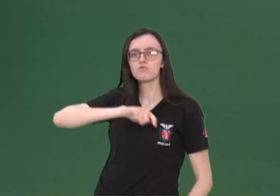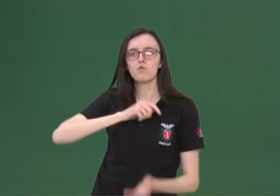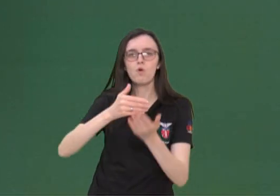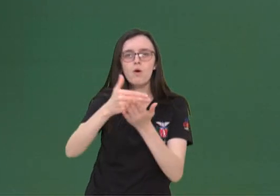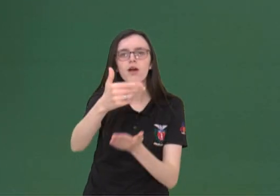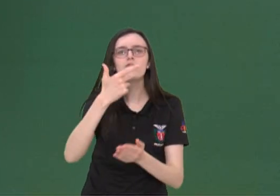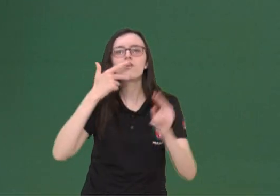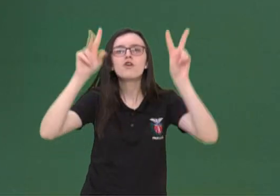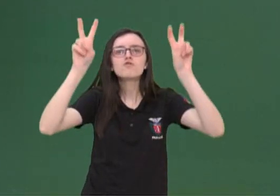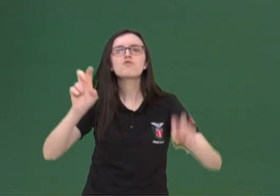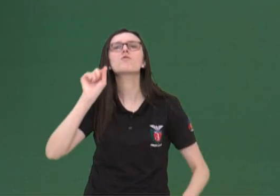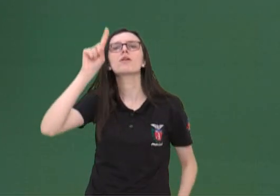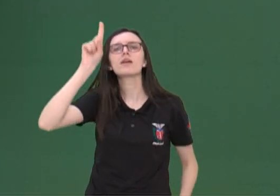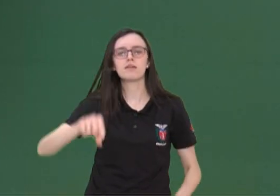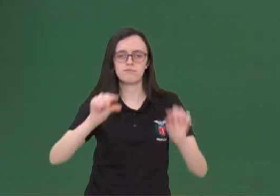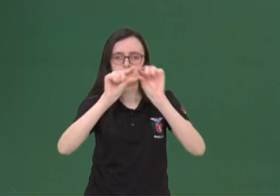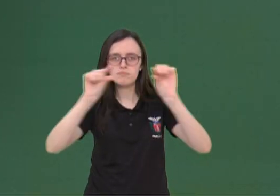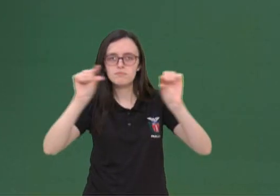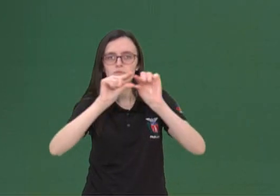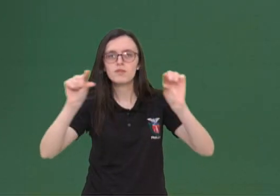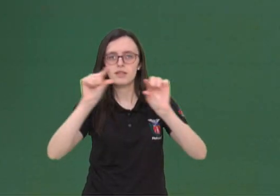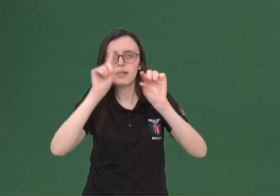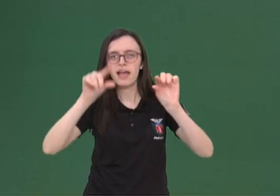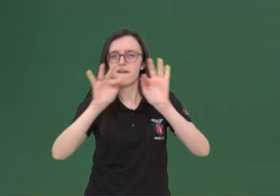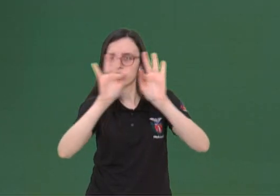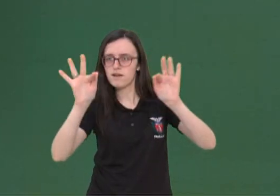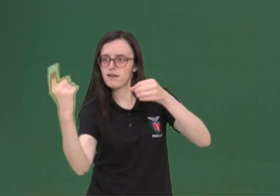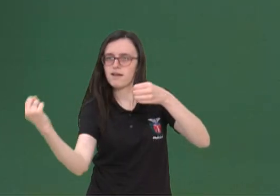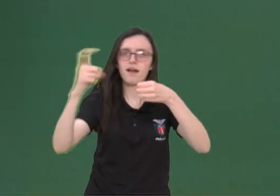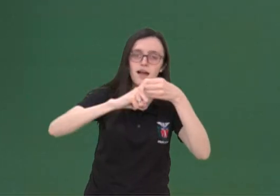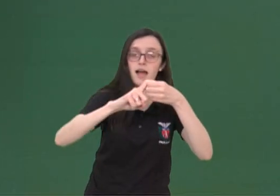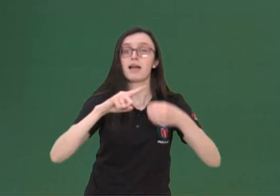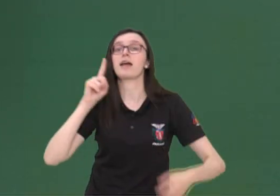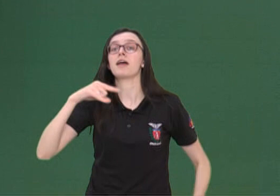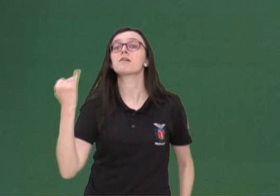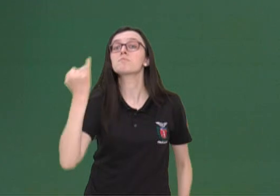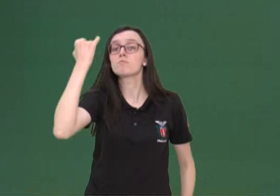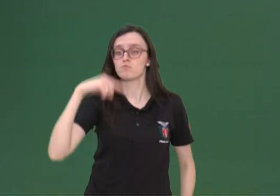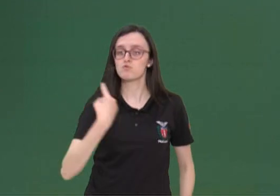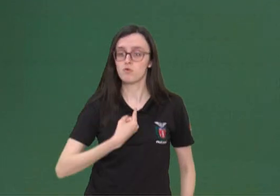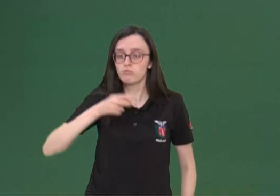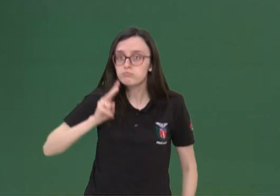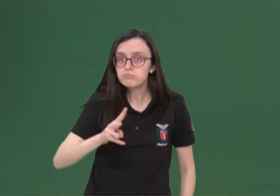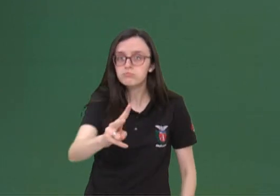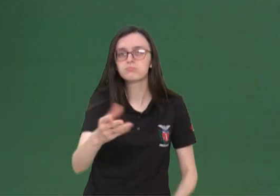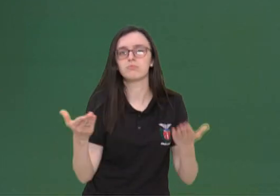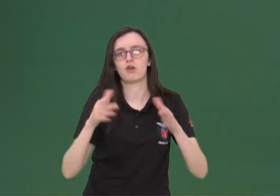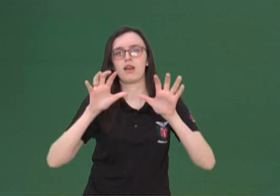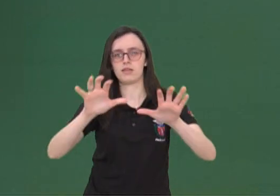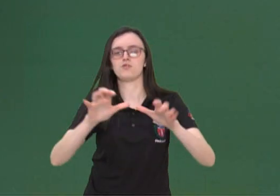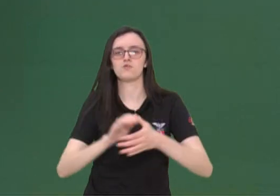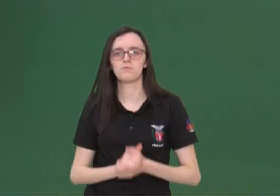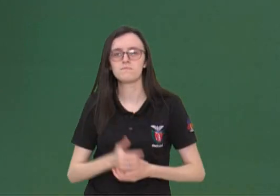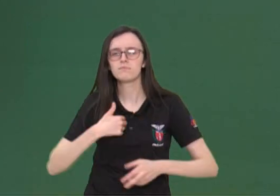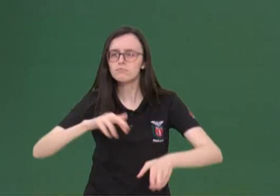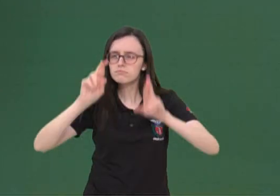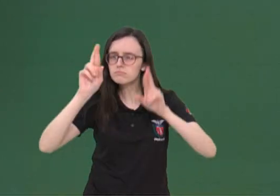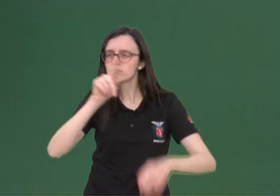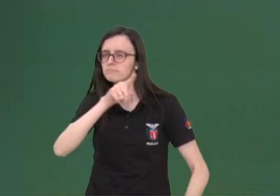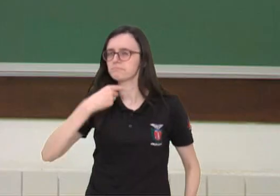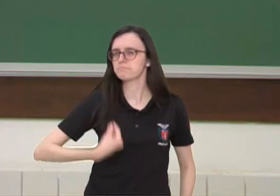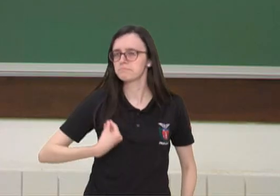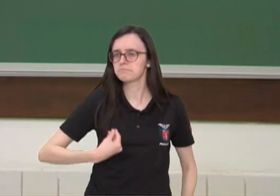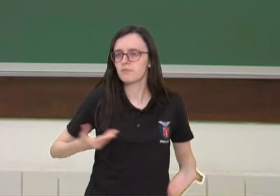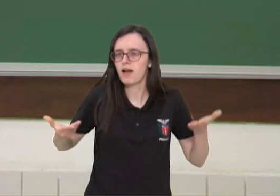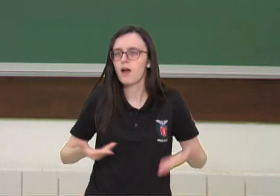começamos com as orações subordinadas, desculpem, nós vamos dar continuidade a isso. Espero que vocês